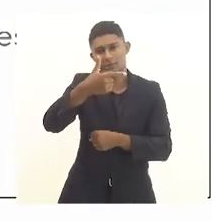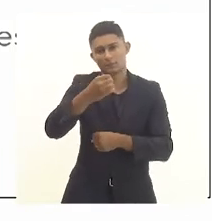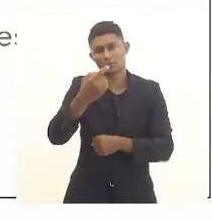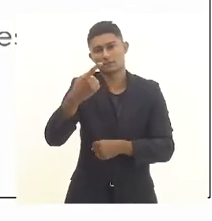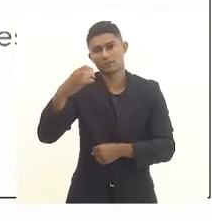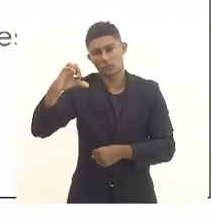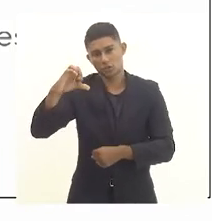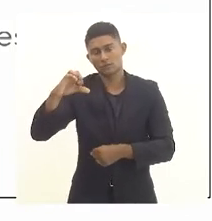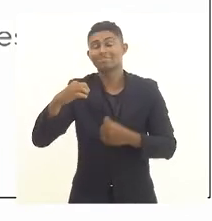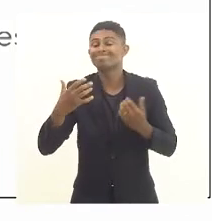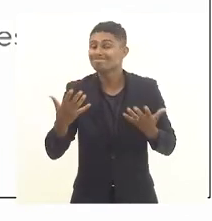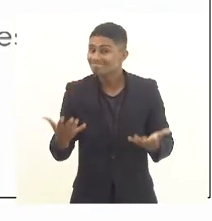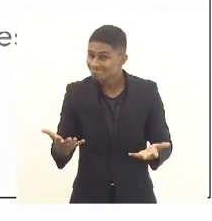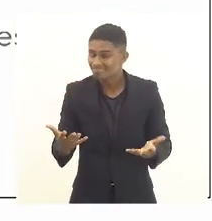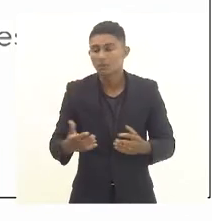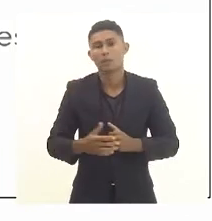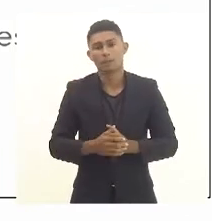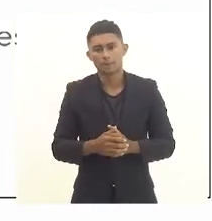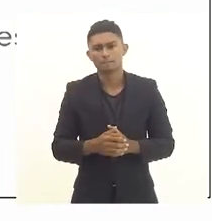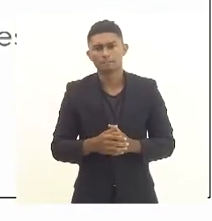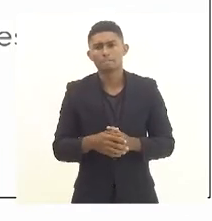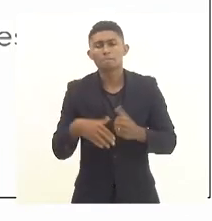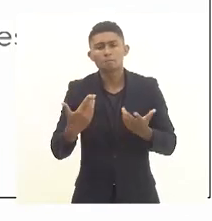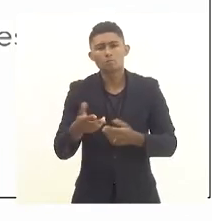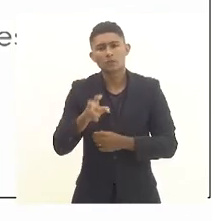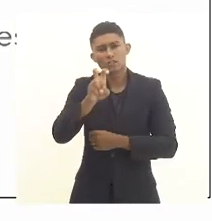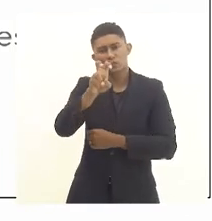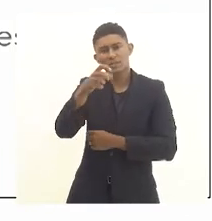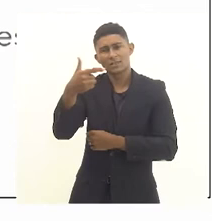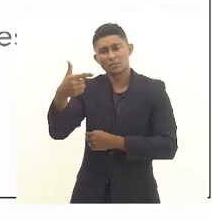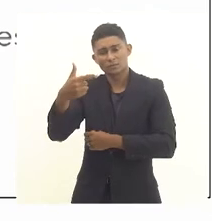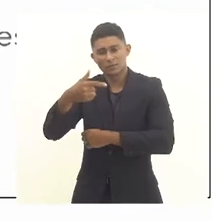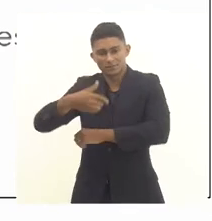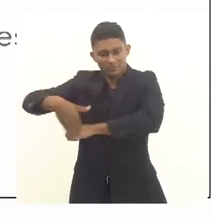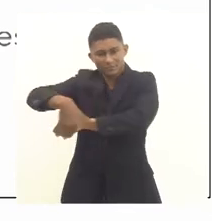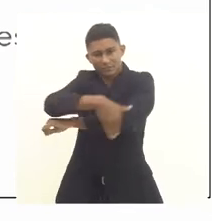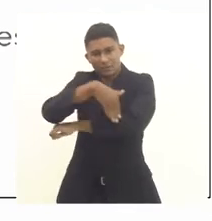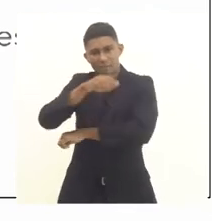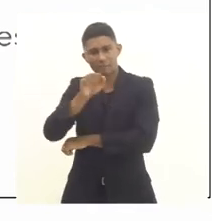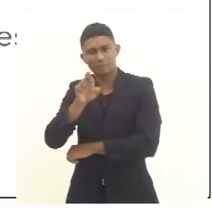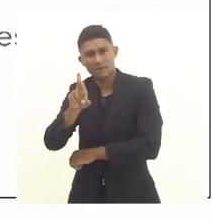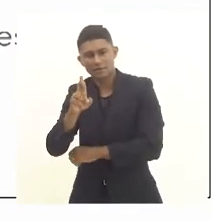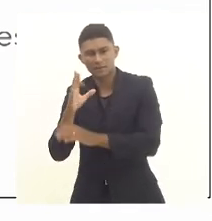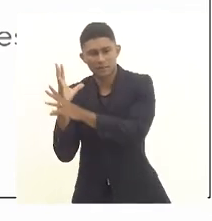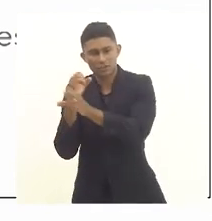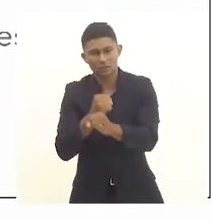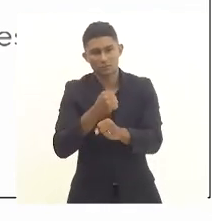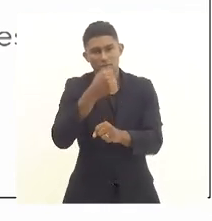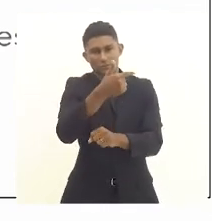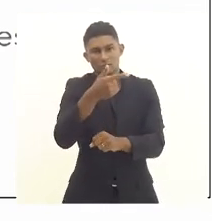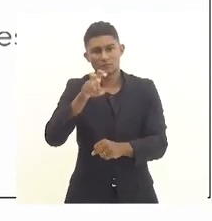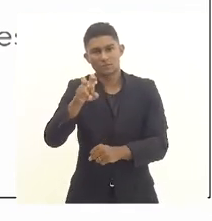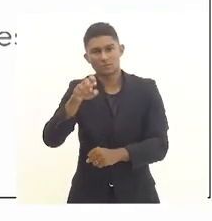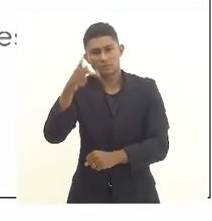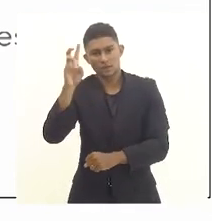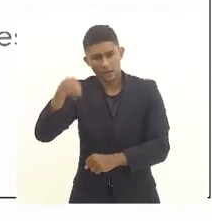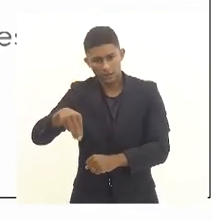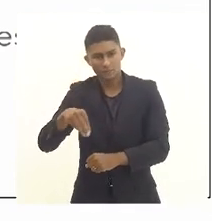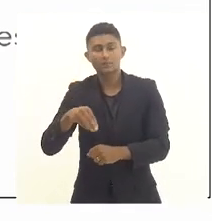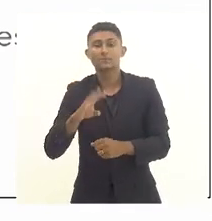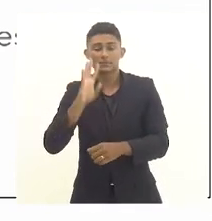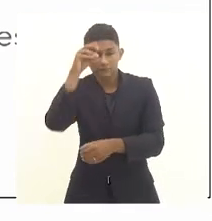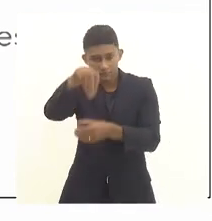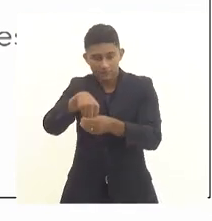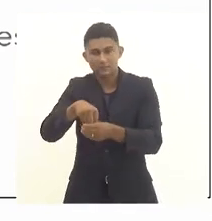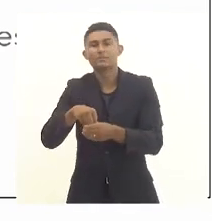31 de julho de 2022, 52 trechos de BR que somam 225 quilômetros, 100% cobertos com tecnologia